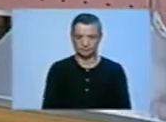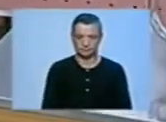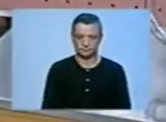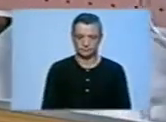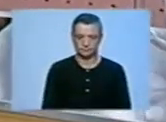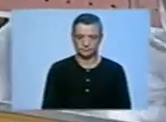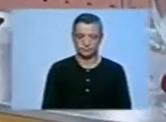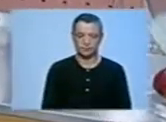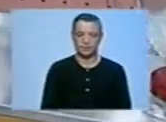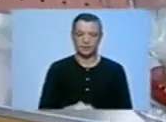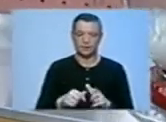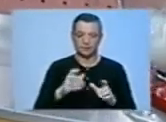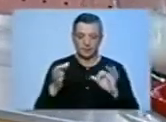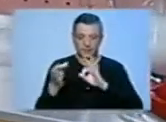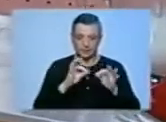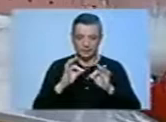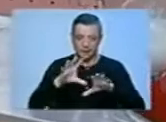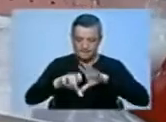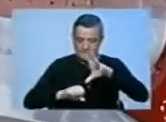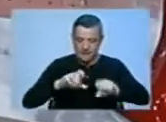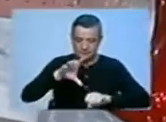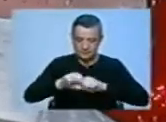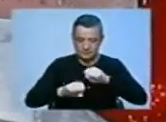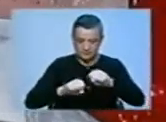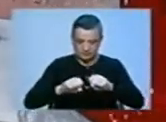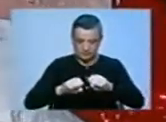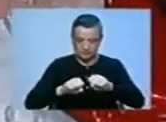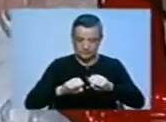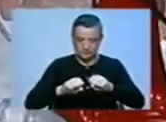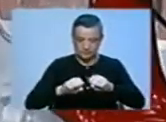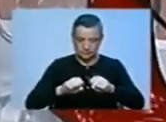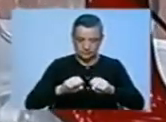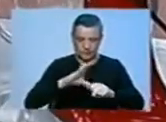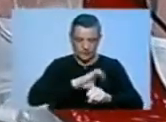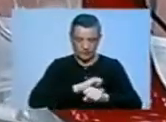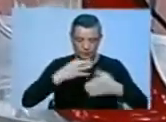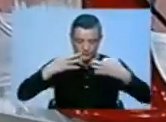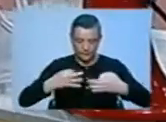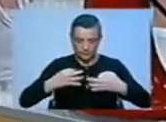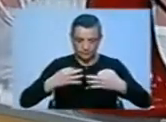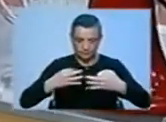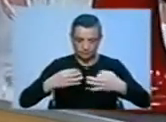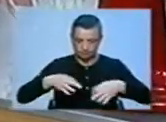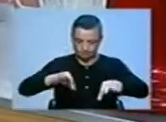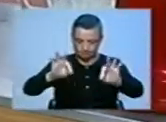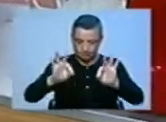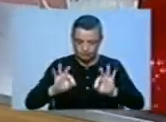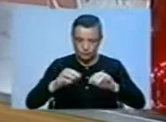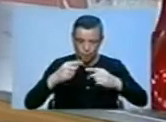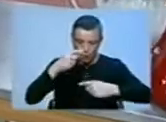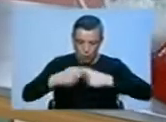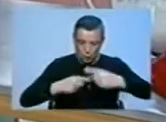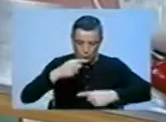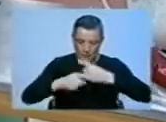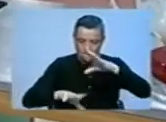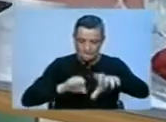importante vamos tratar então da mata foi nada bom reservar o casal já batido vamos ficar um rolo de massa